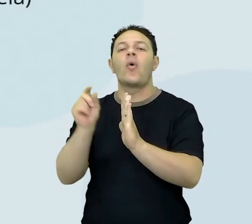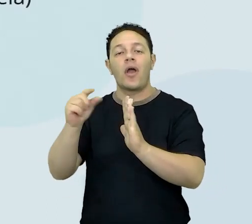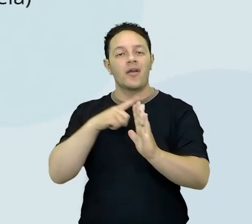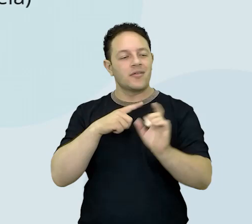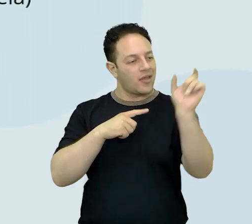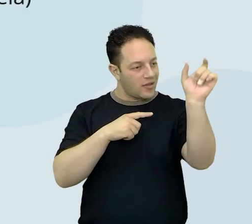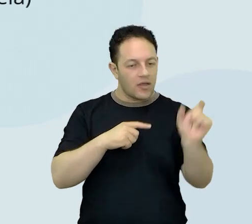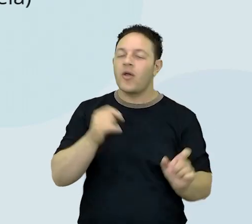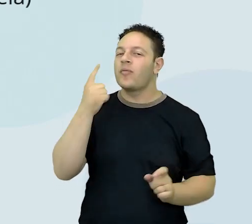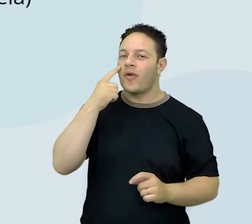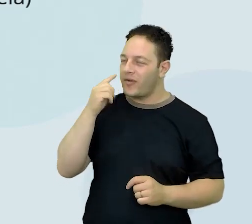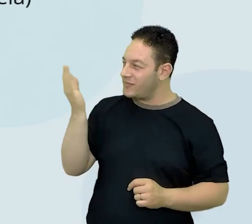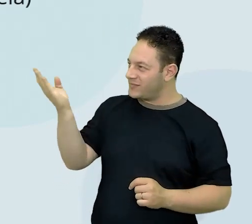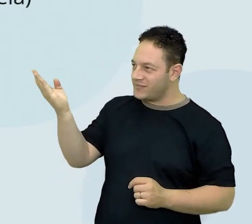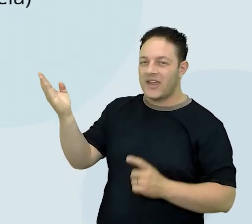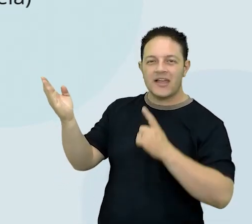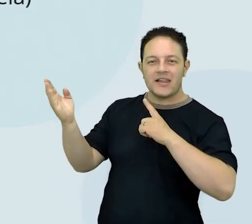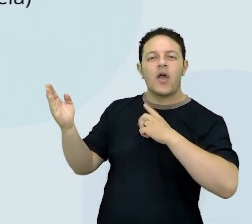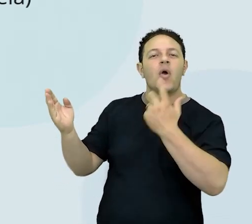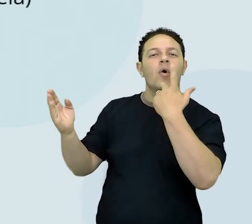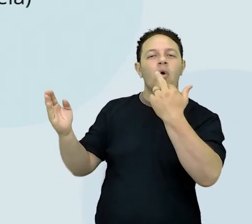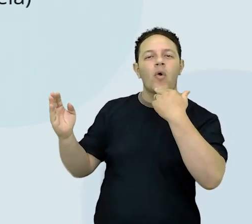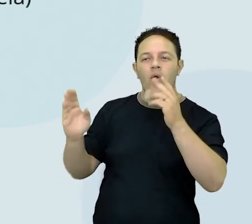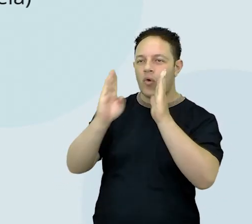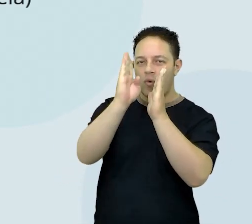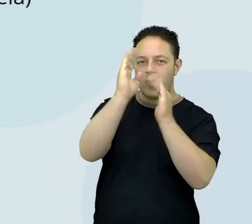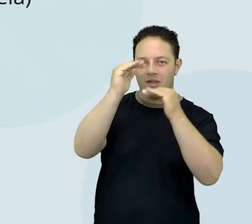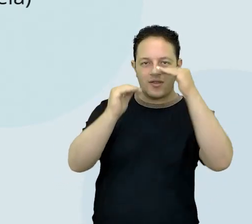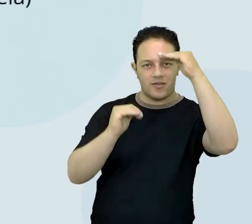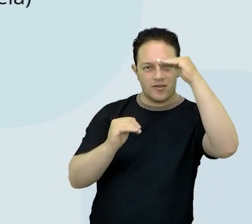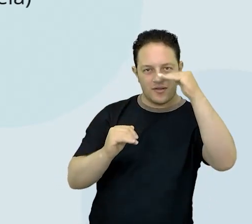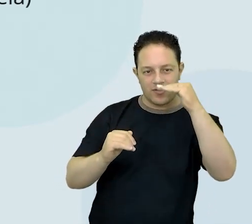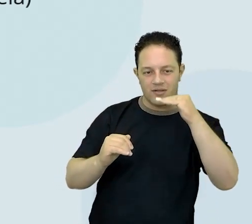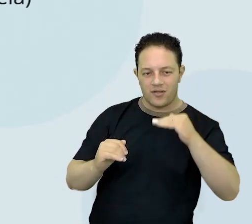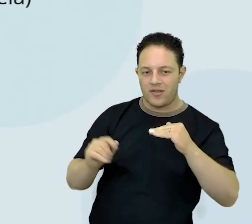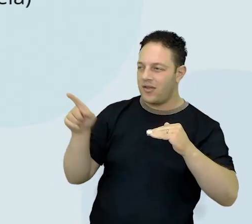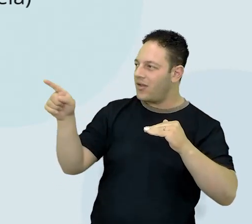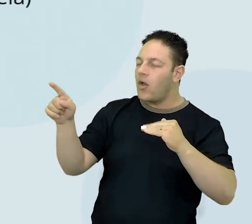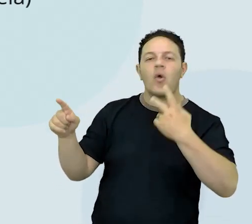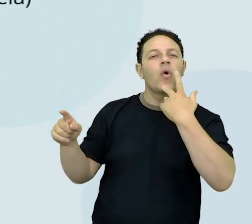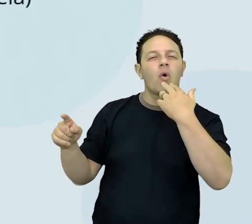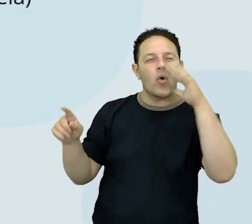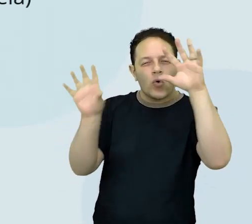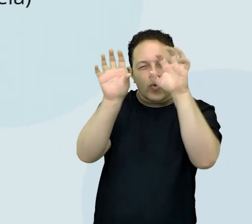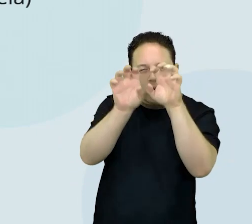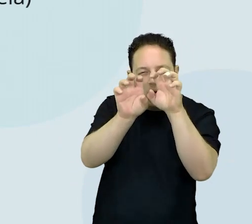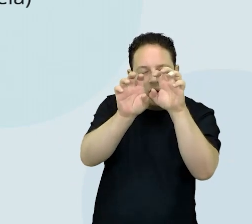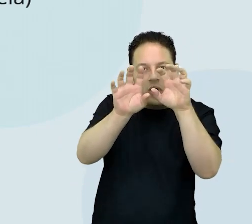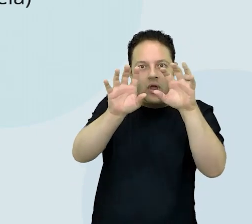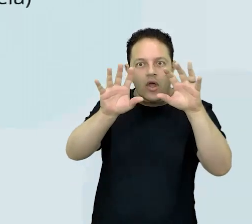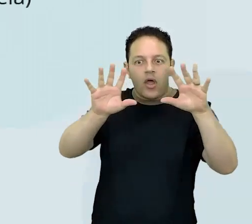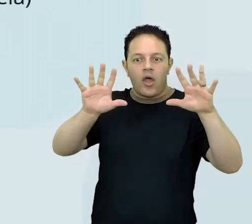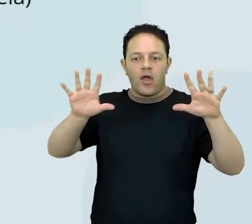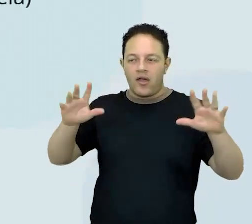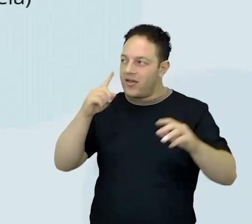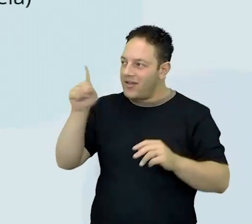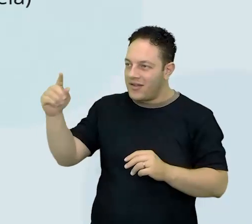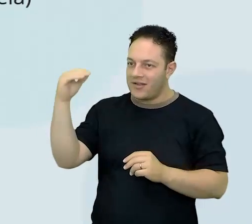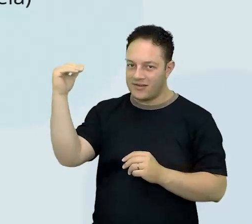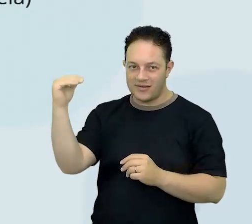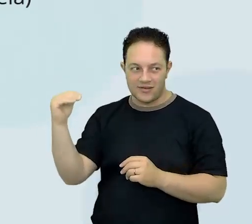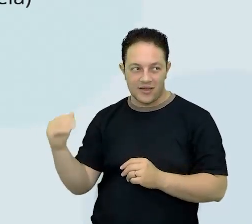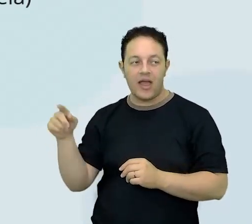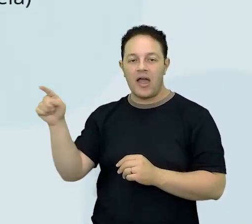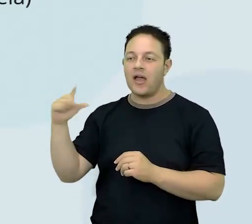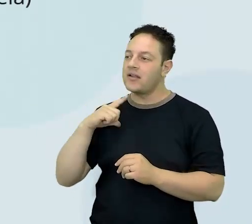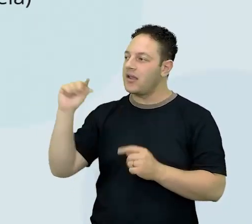nesse mapa que está aparecendo na tela que ele tem ali uma legenda, ele fala, olha, aquela cor ali, ela significa isso, aquela